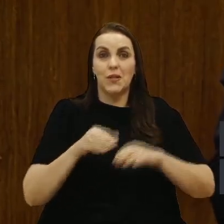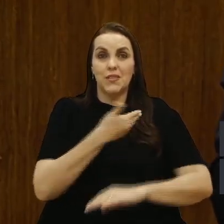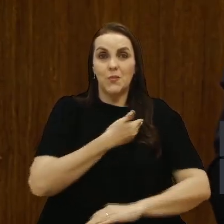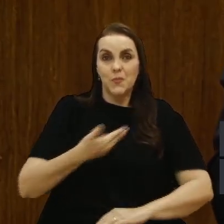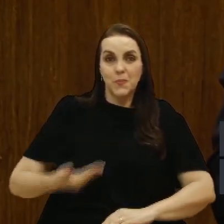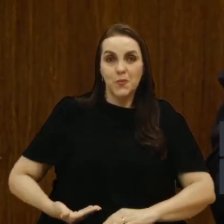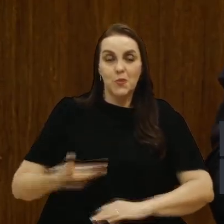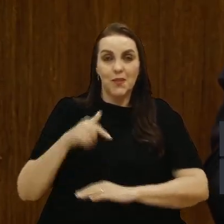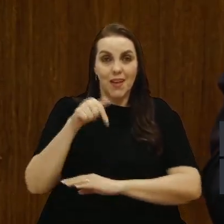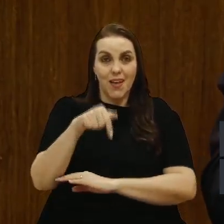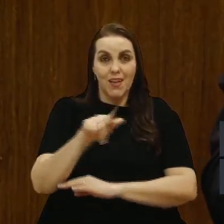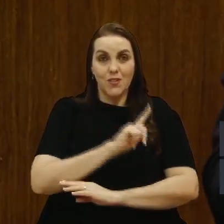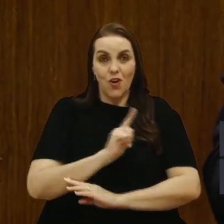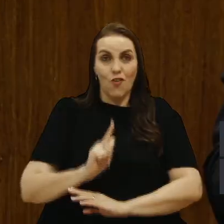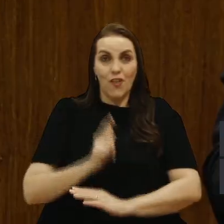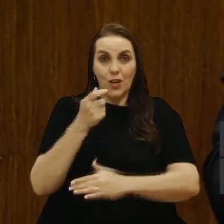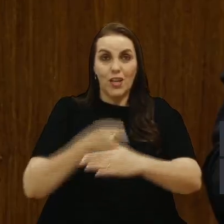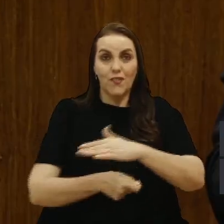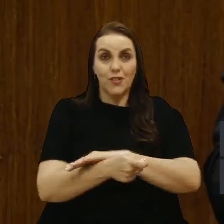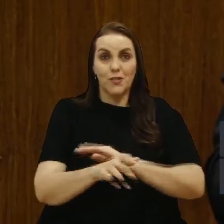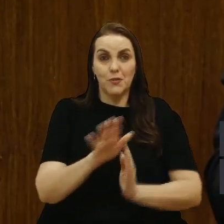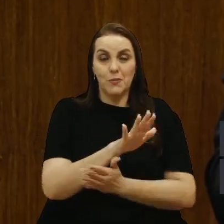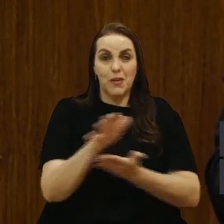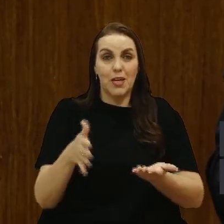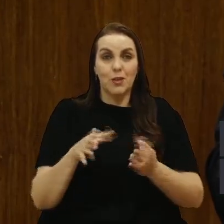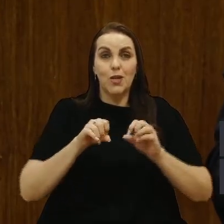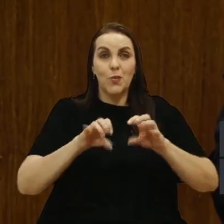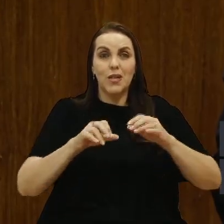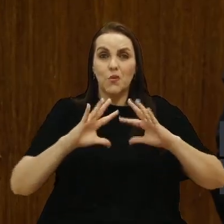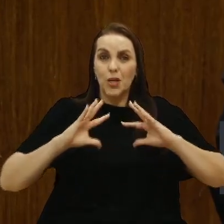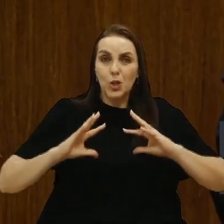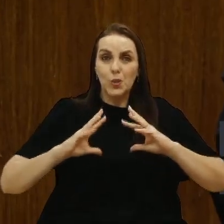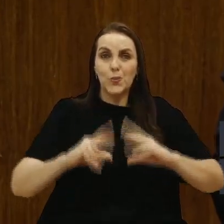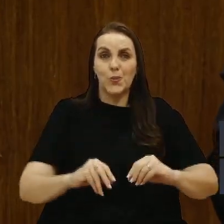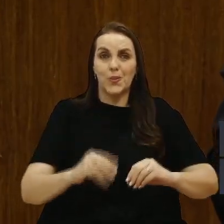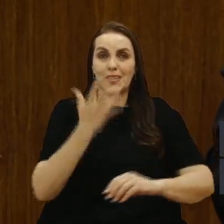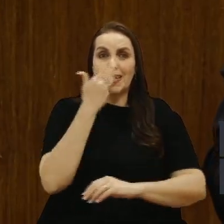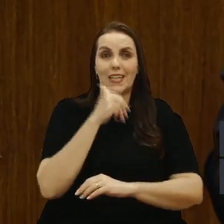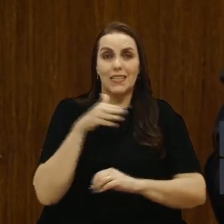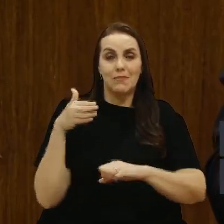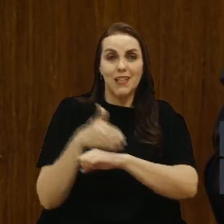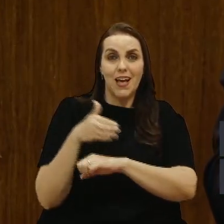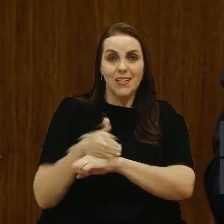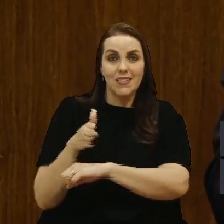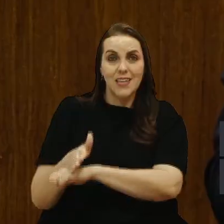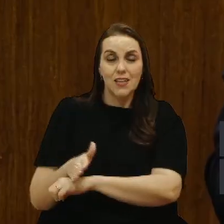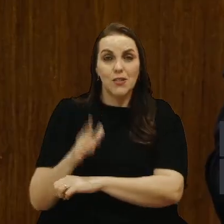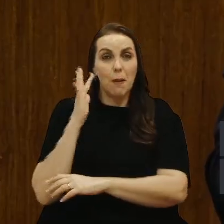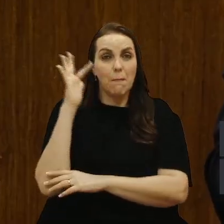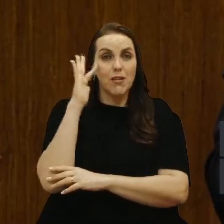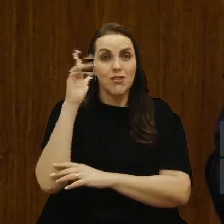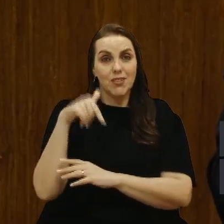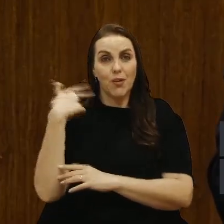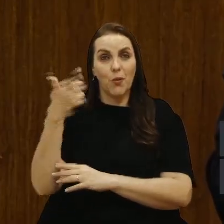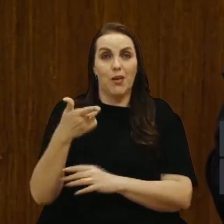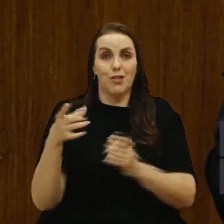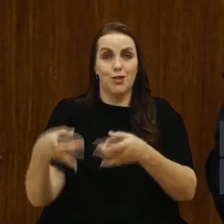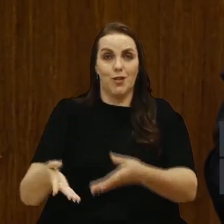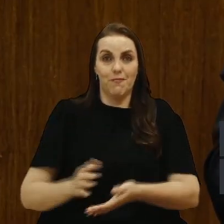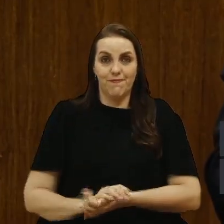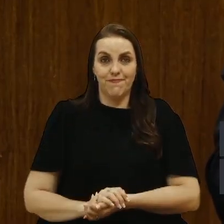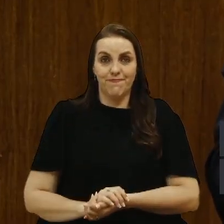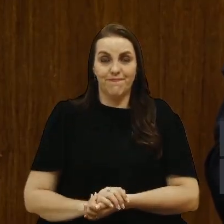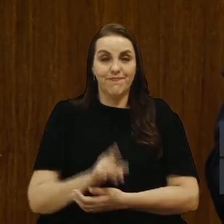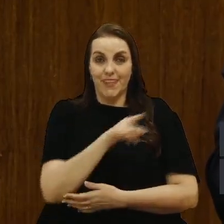esse governo investe, que deve ser educação para todos, que todas as crianças devem ter acesso, imaginemos o resto. Então, como o senhor disse, isso